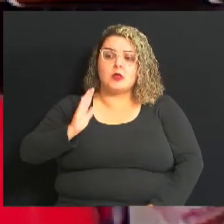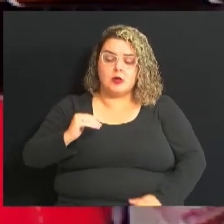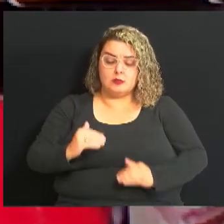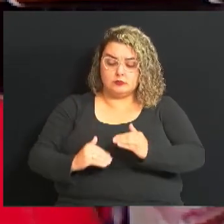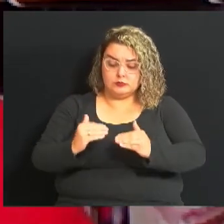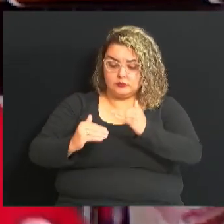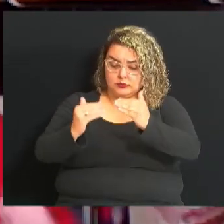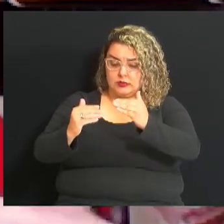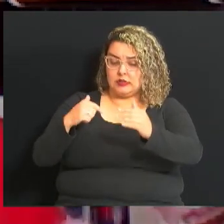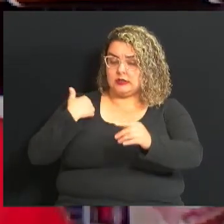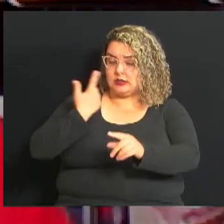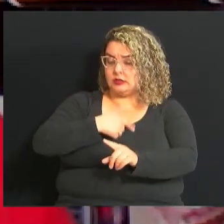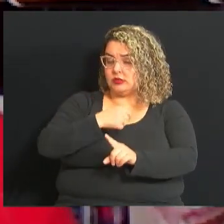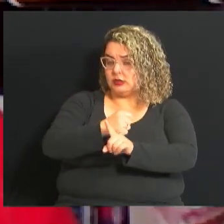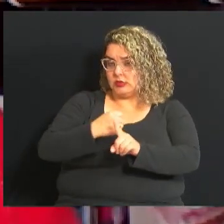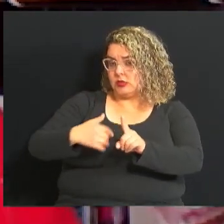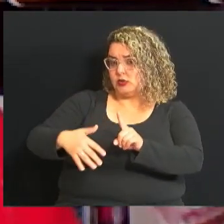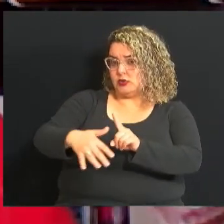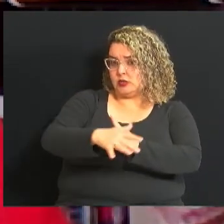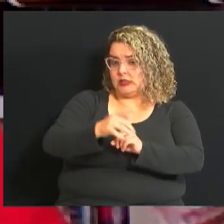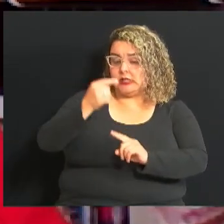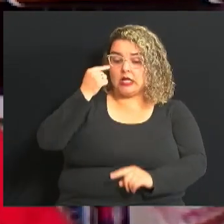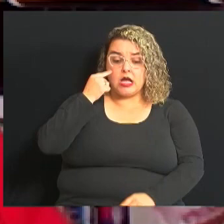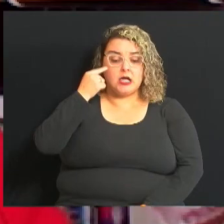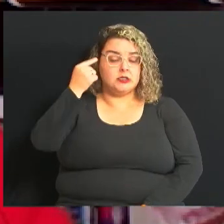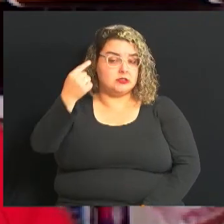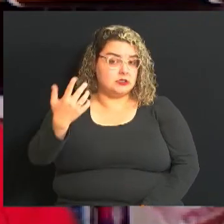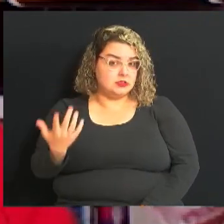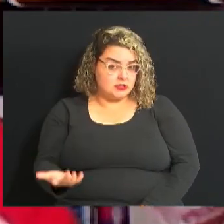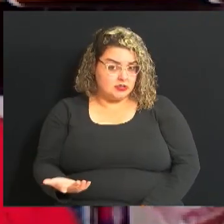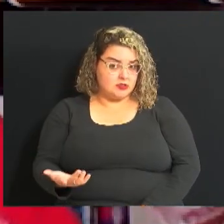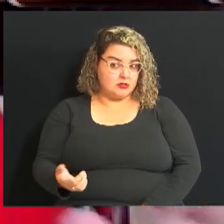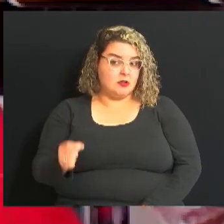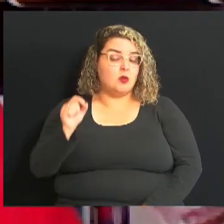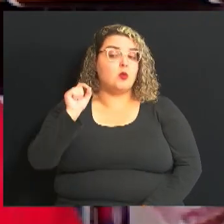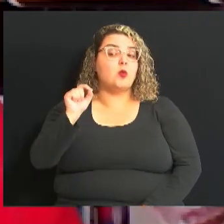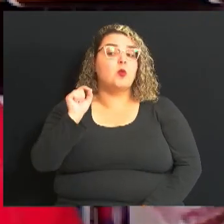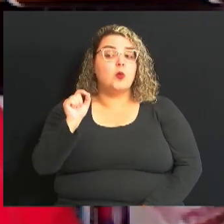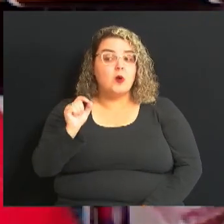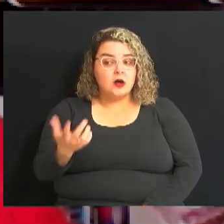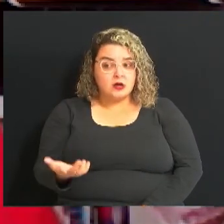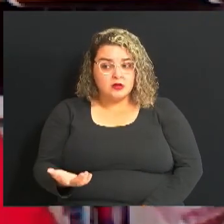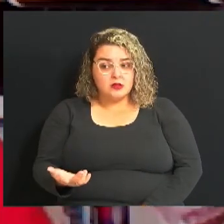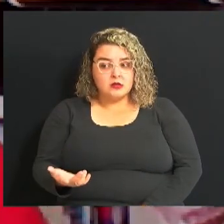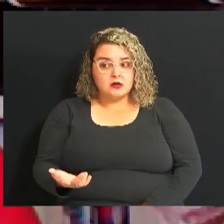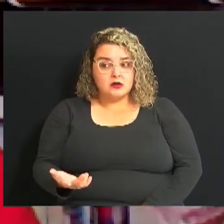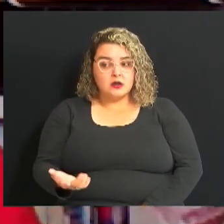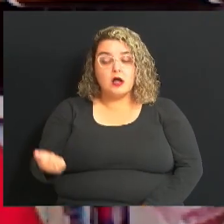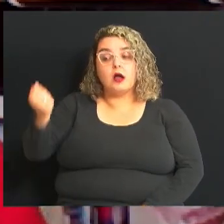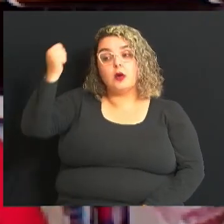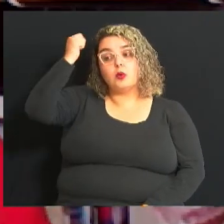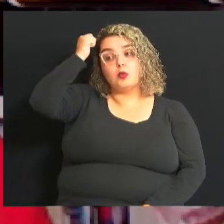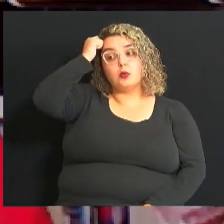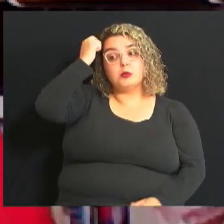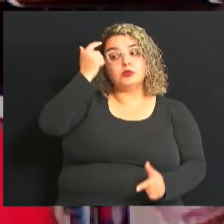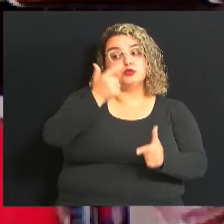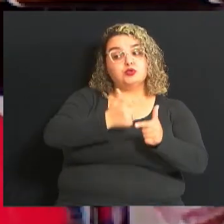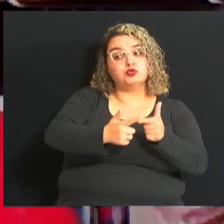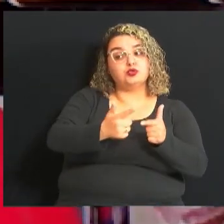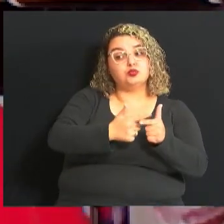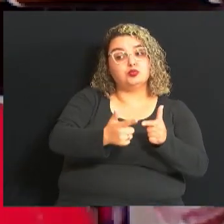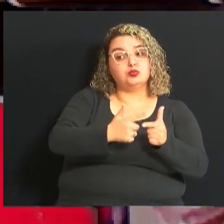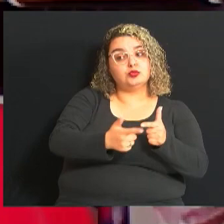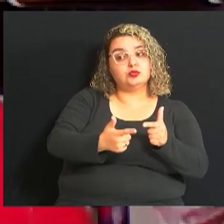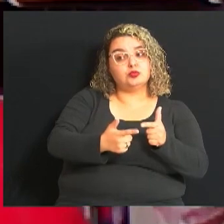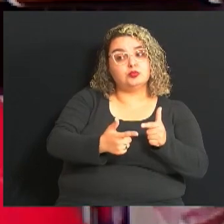nossas sociedades a ideia de que a culpa da escassez não